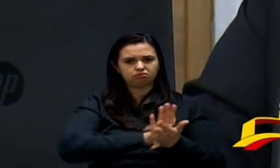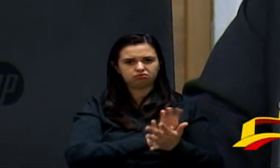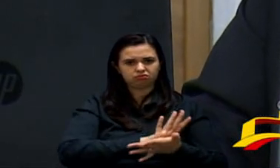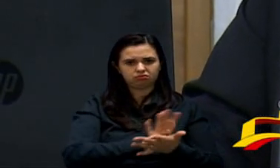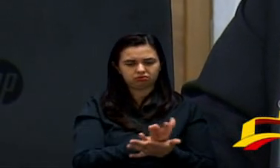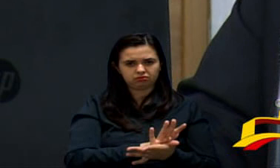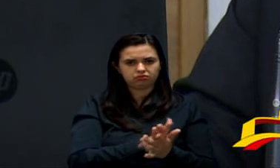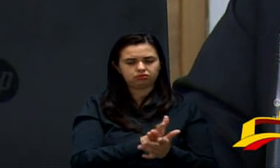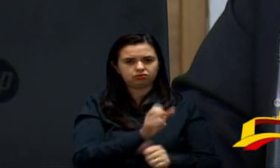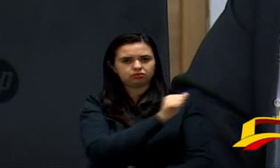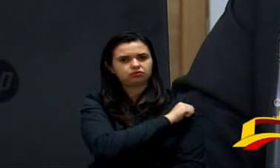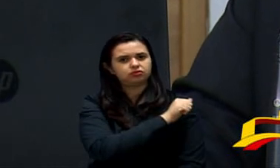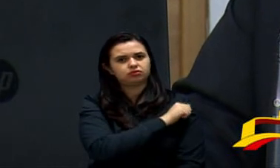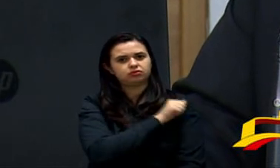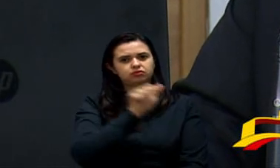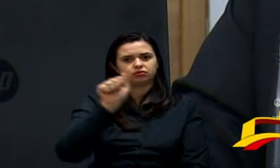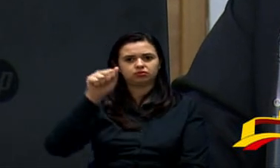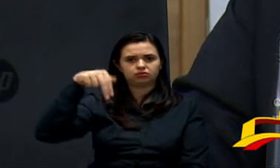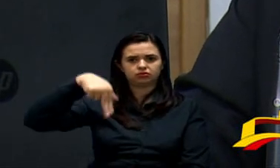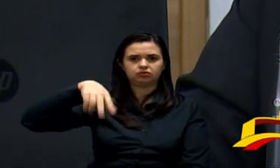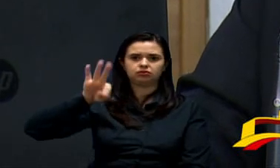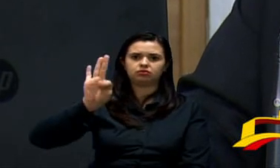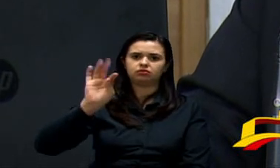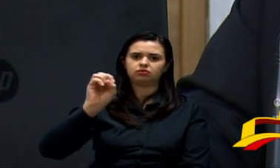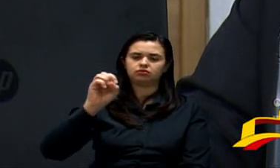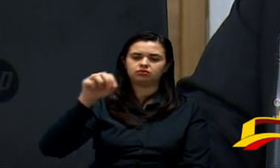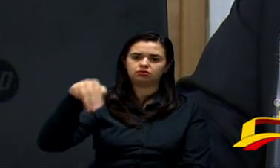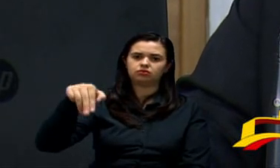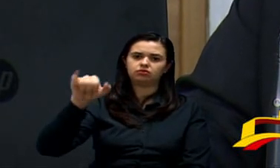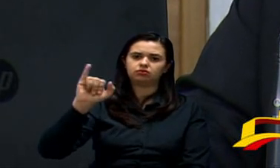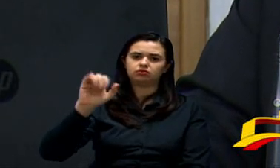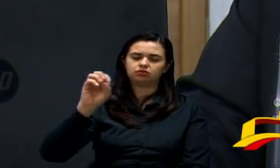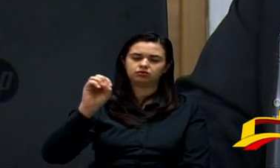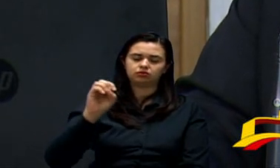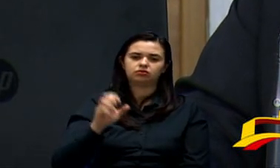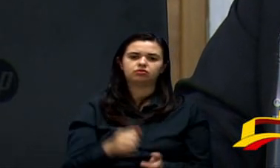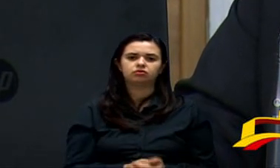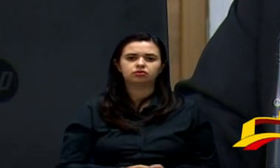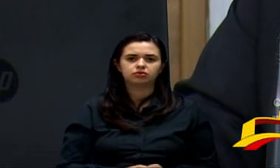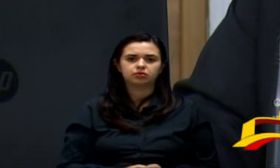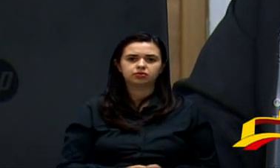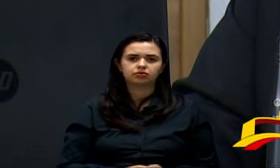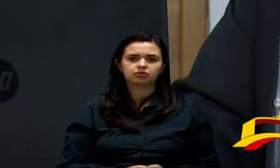Furlan Vieira, da escola Avenues, durante a